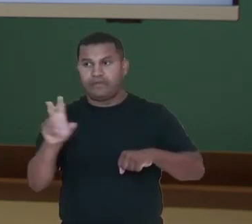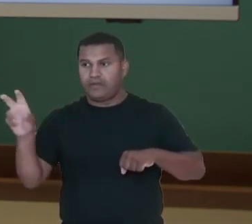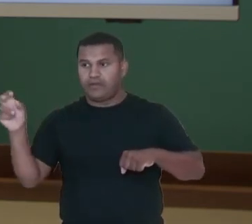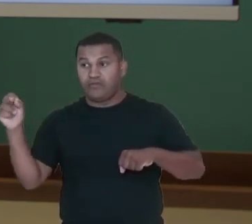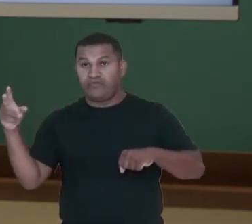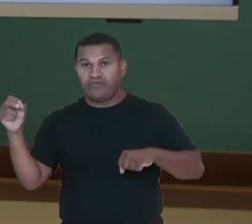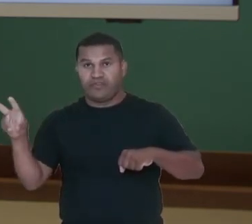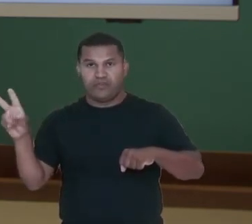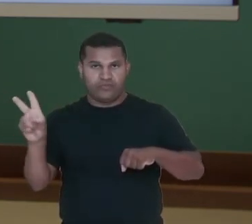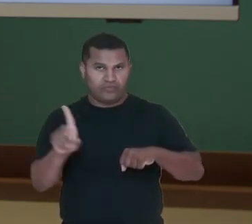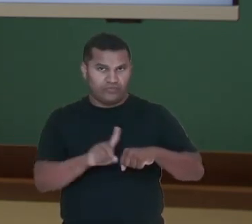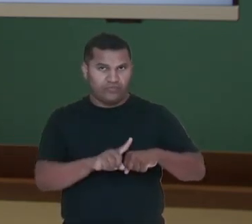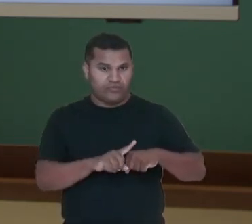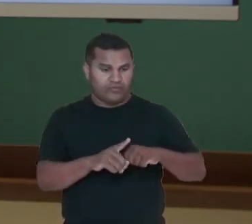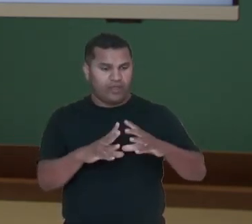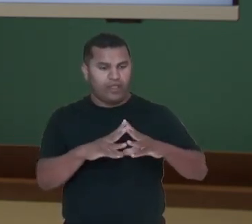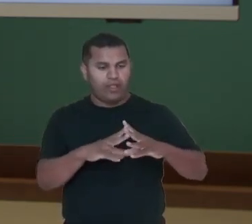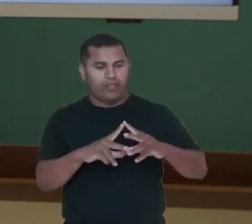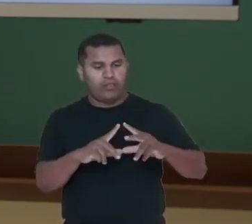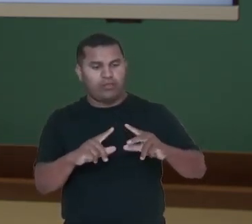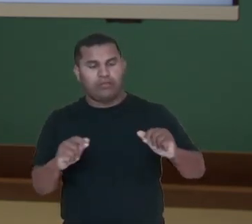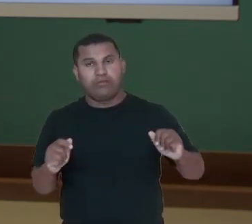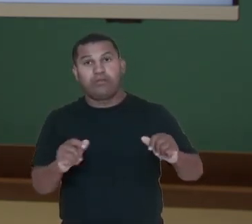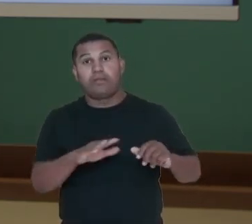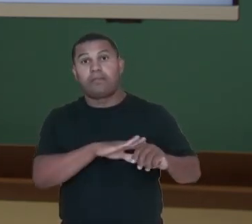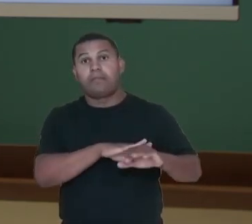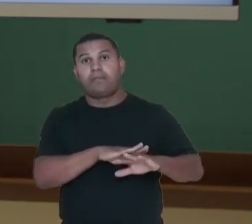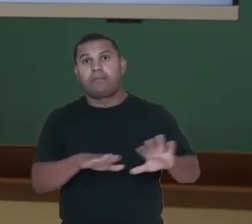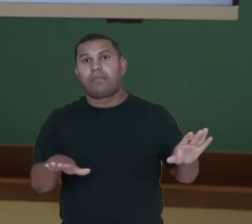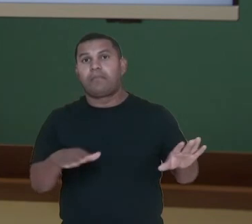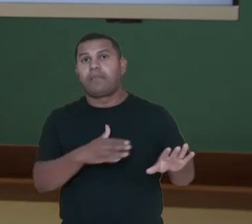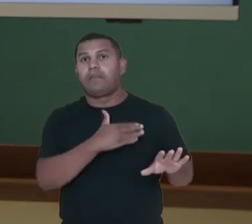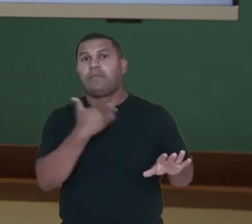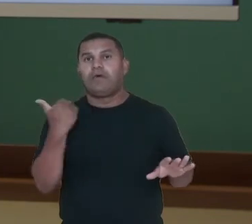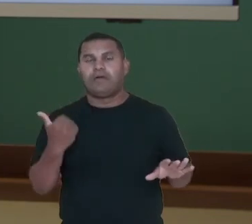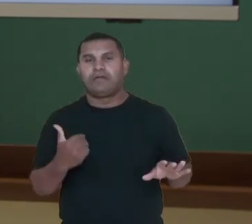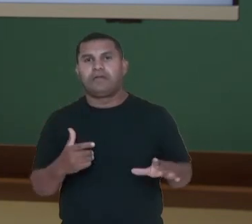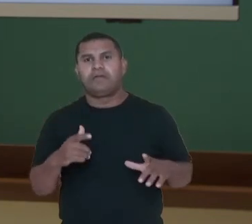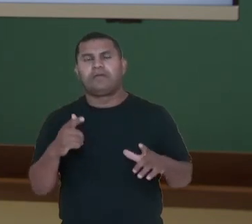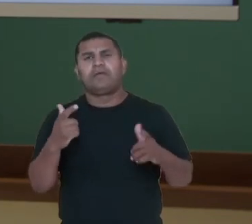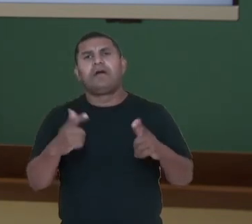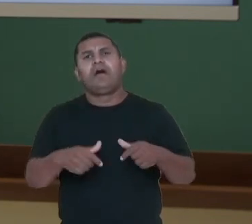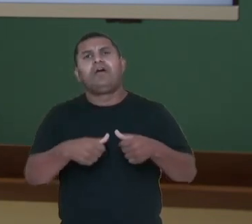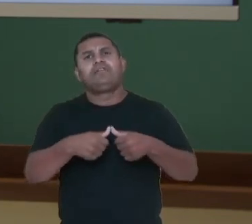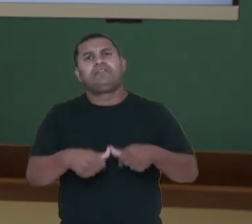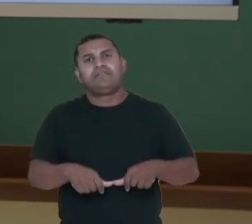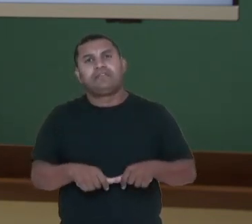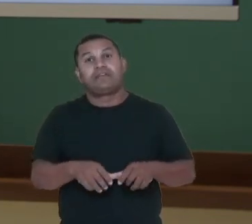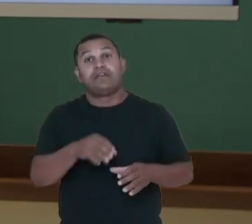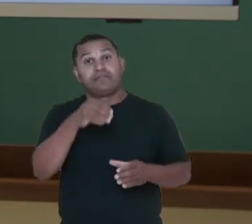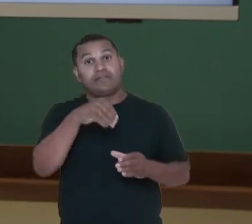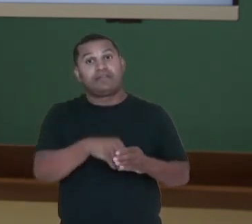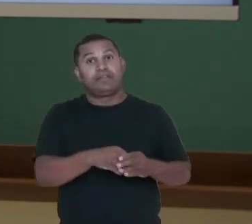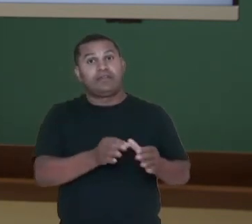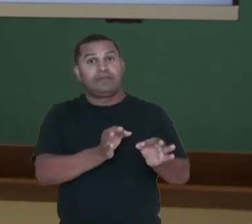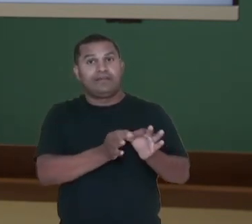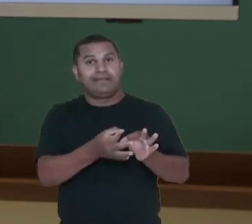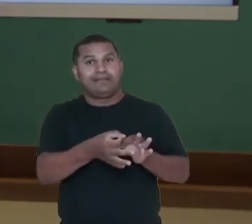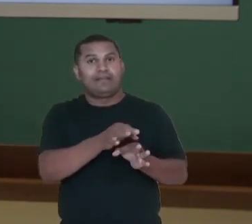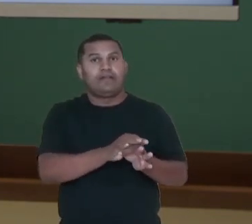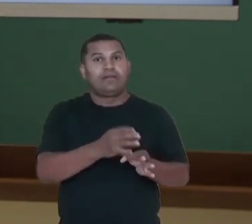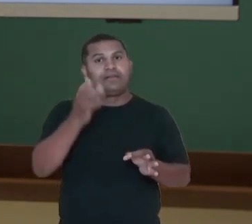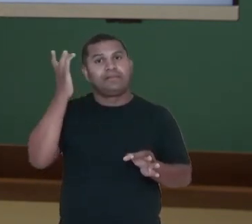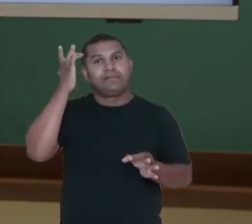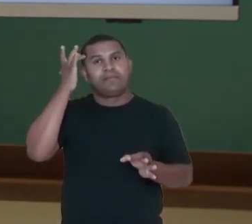causou a doença. E onde que fica guardado? Fica guardado nas células de memória. Toda vez que a gente